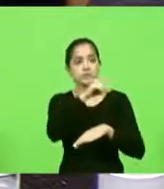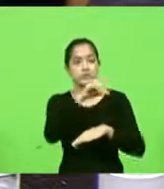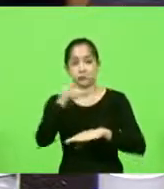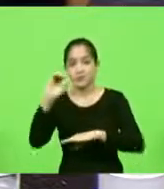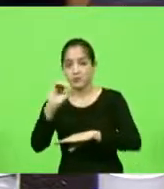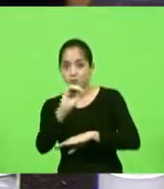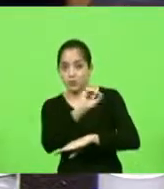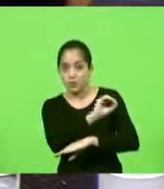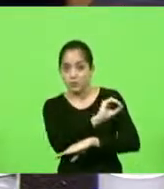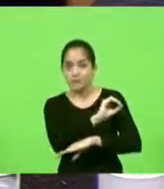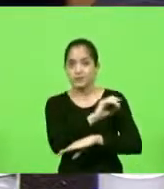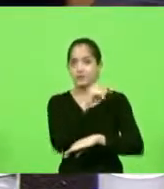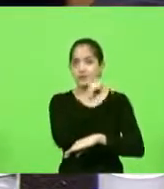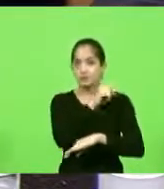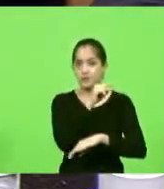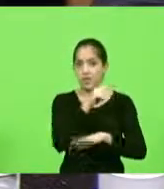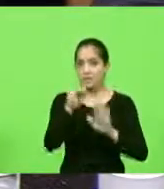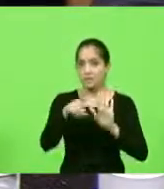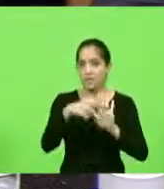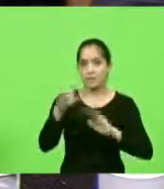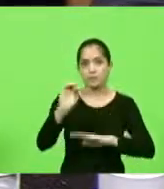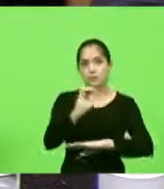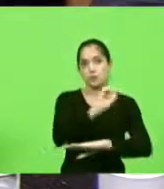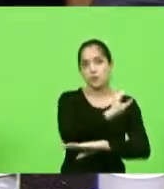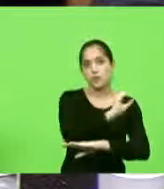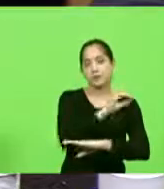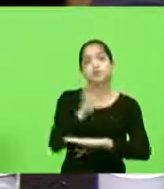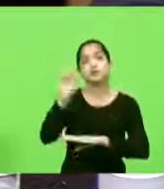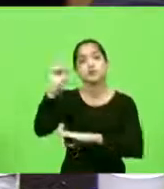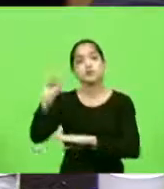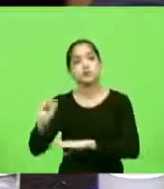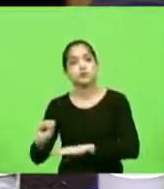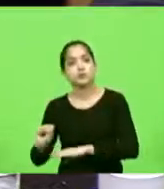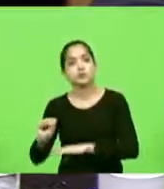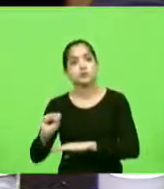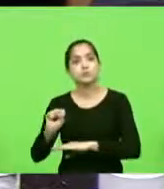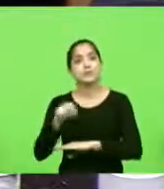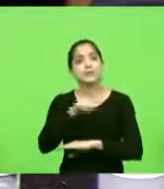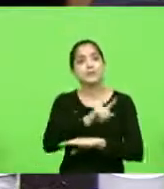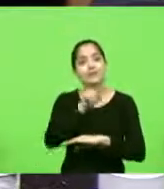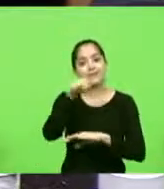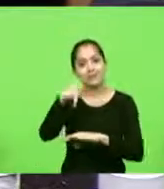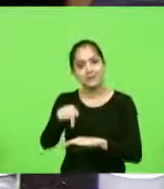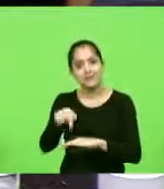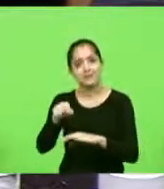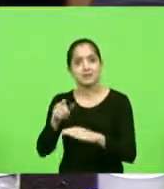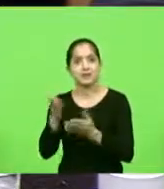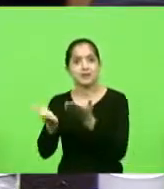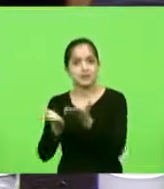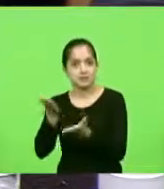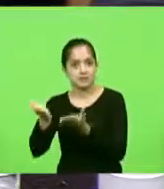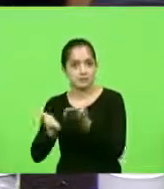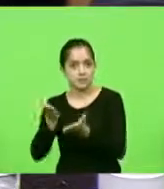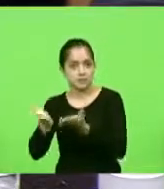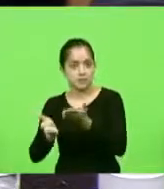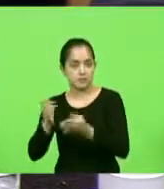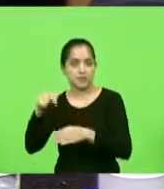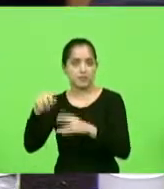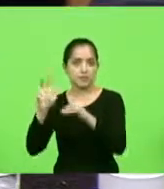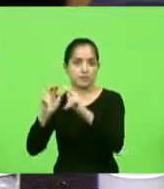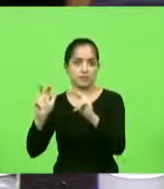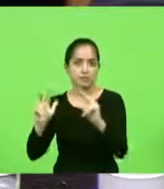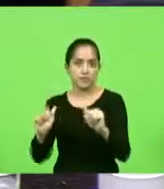vêm da Serra Catarinense, vêm do Sul, para atendimento aqui. Então, a